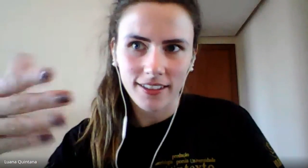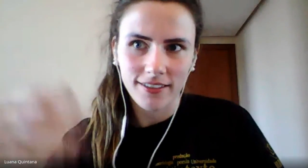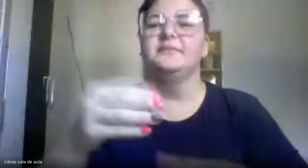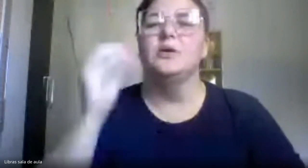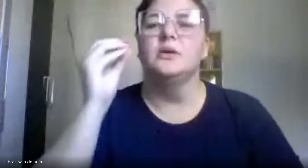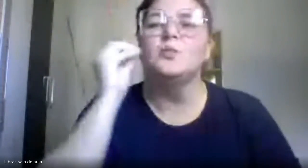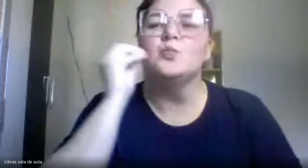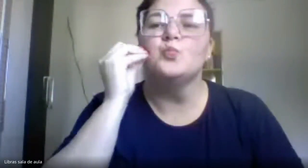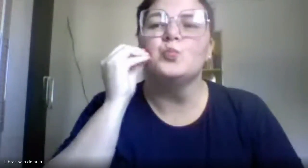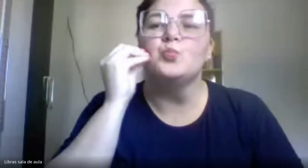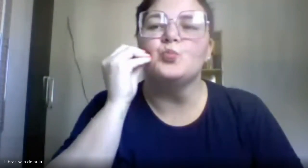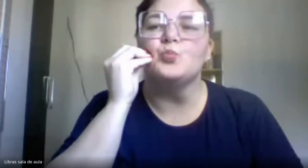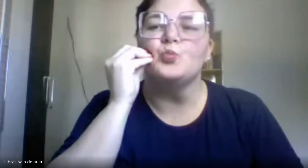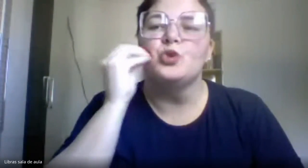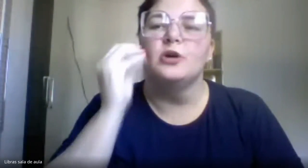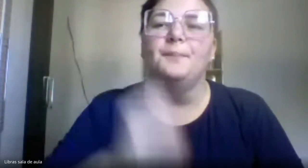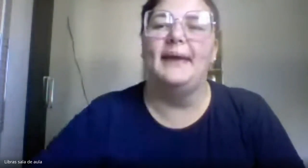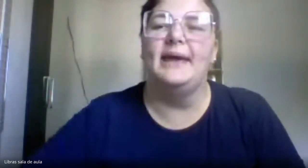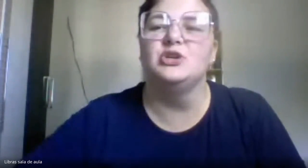vem.